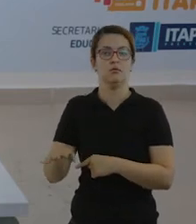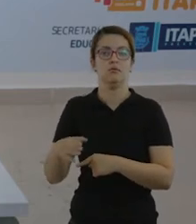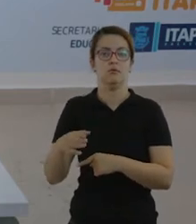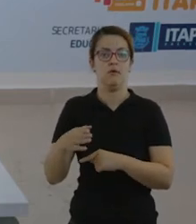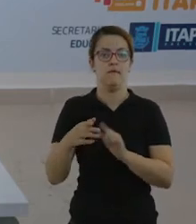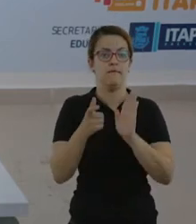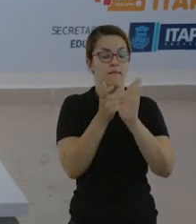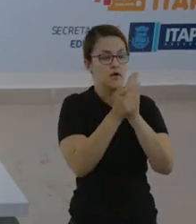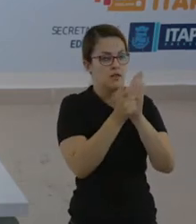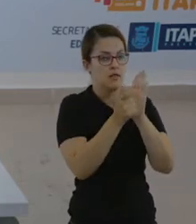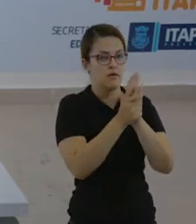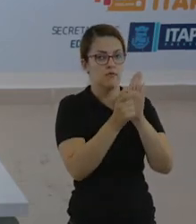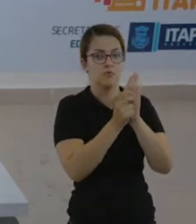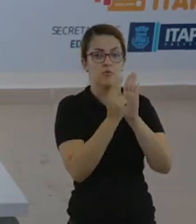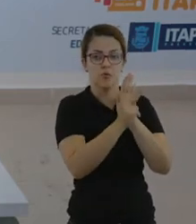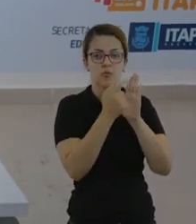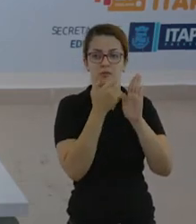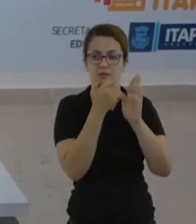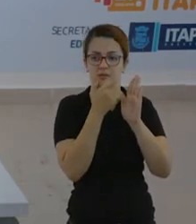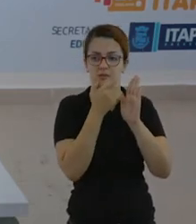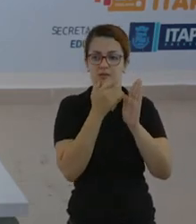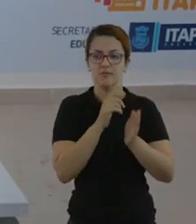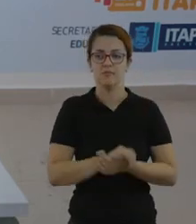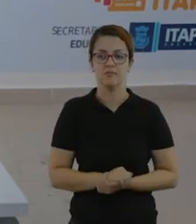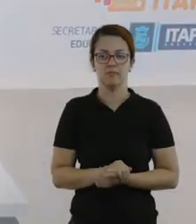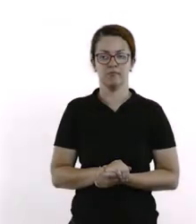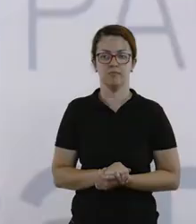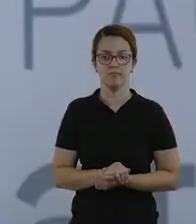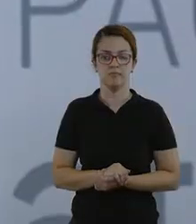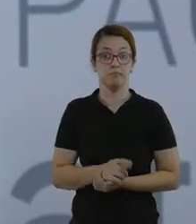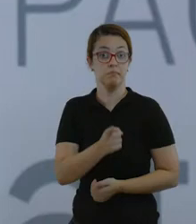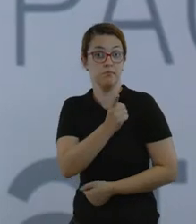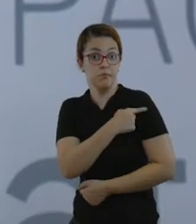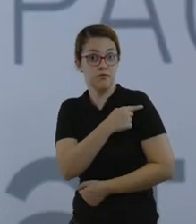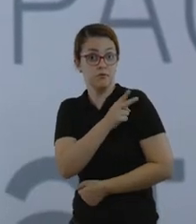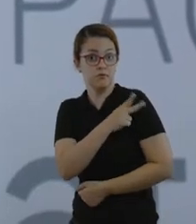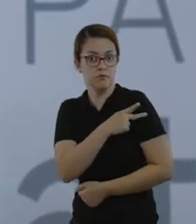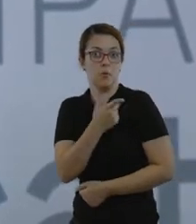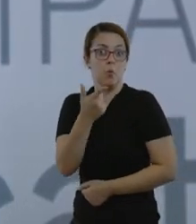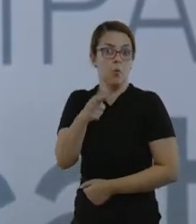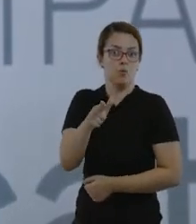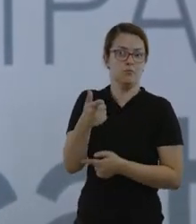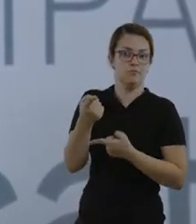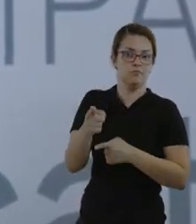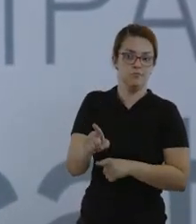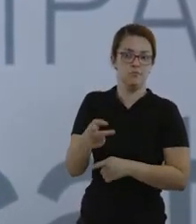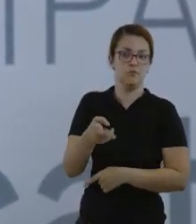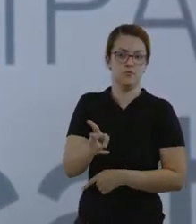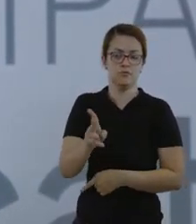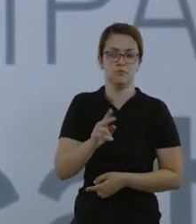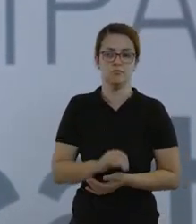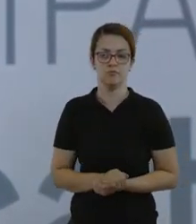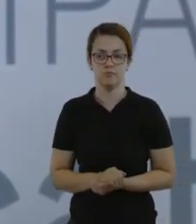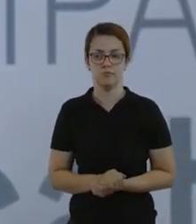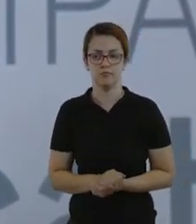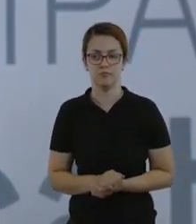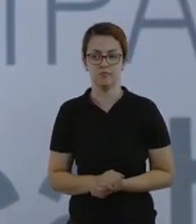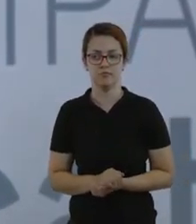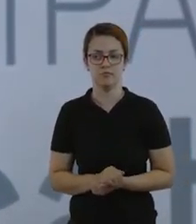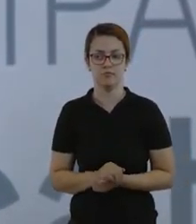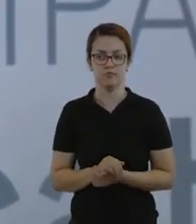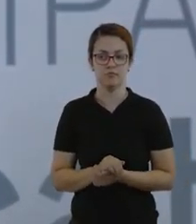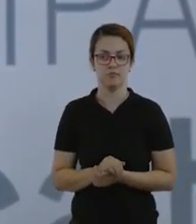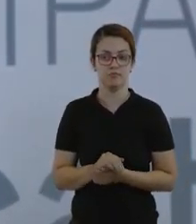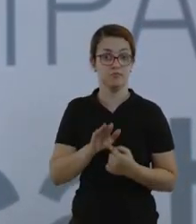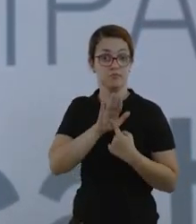sempre de ajudar a sua criança a pronunciar a palavra em inglês. Para a turma do primeiro e do segundo aninho, eu tenho um outro